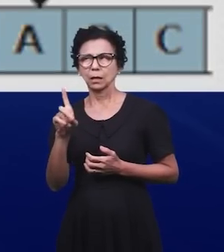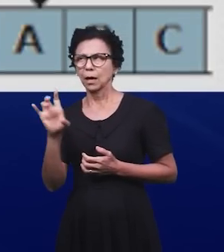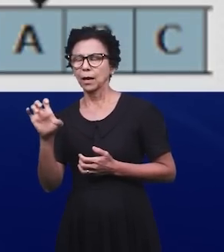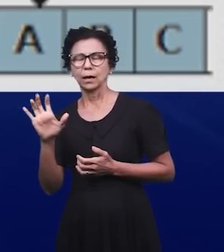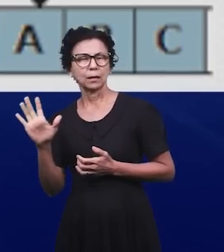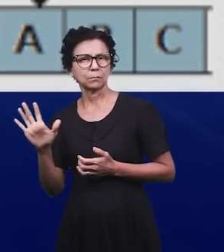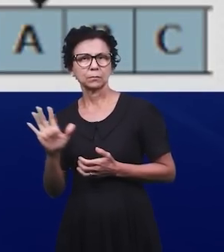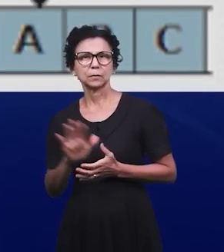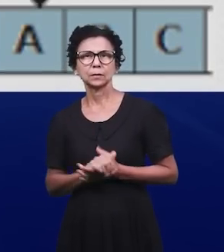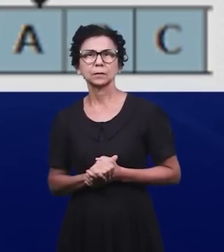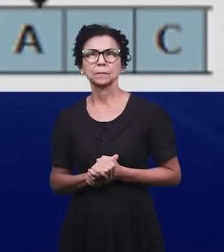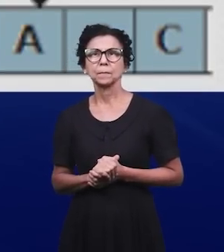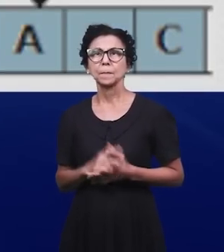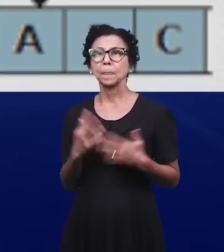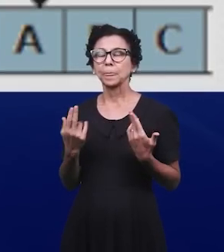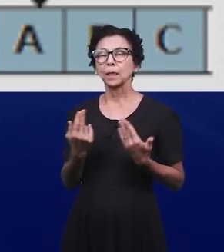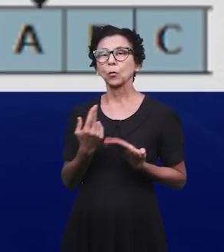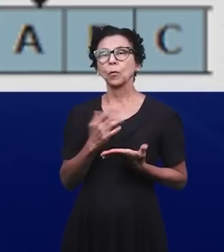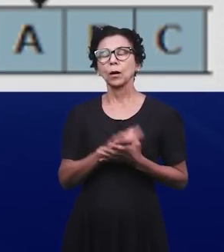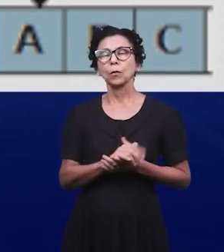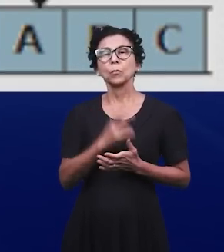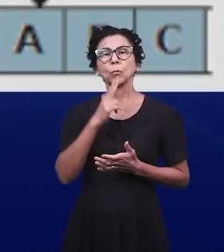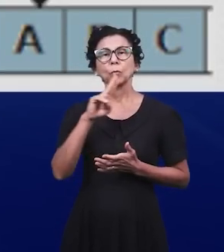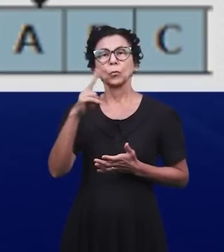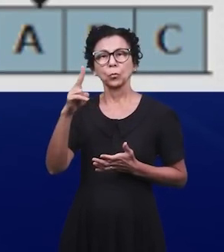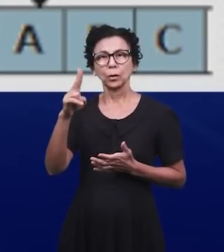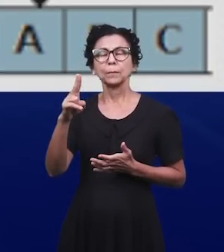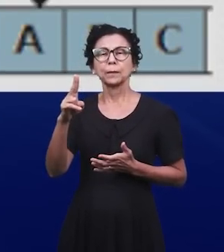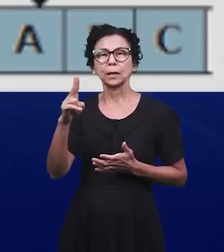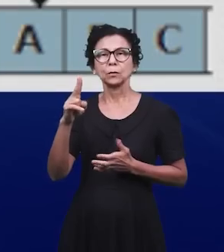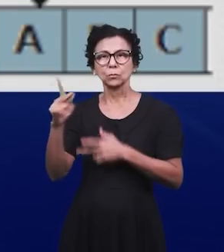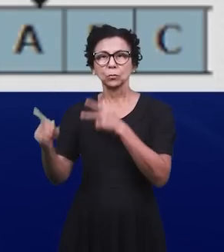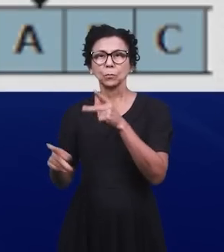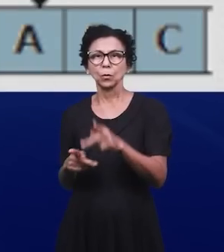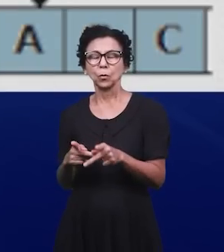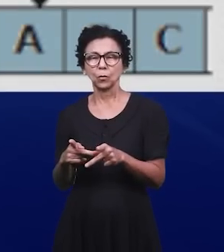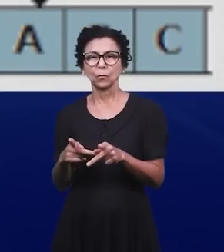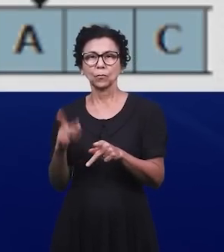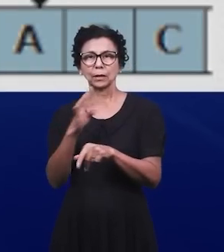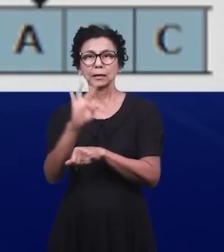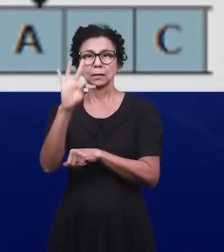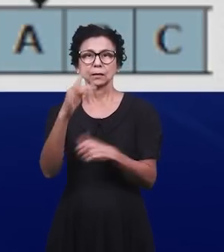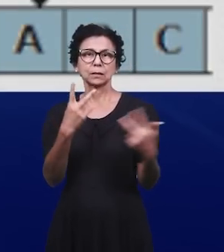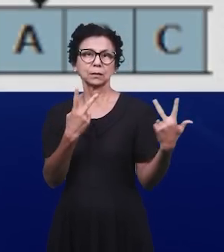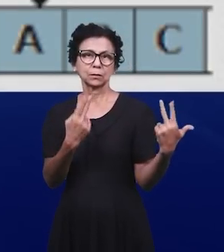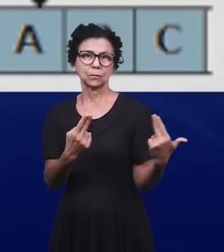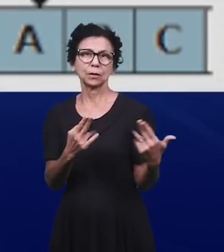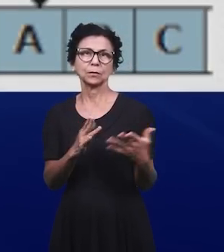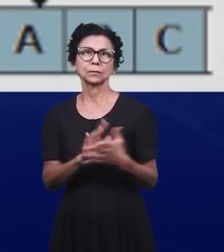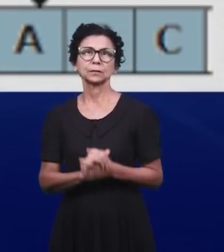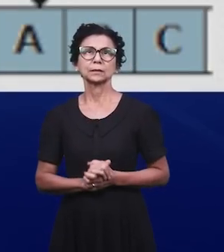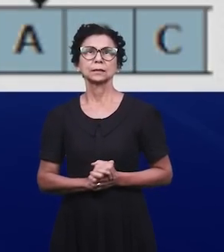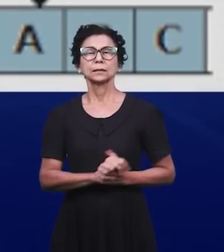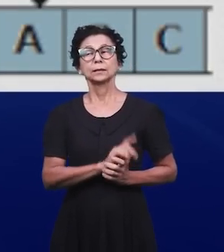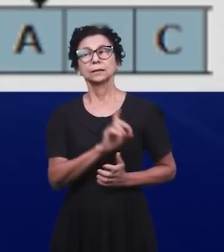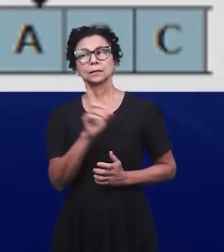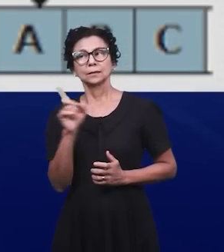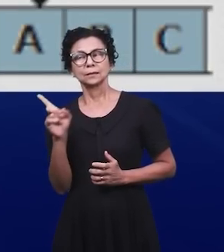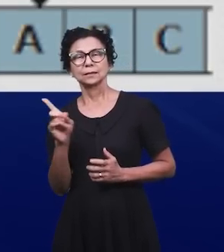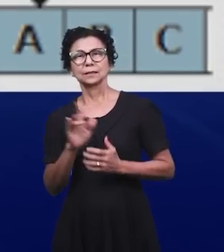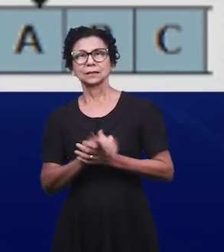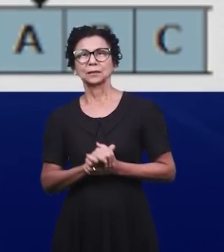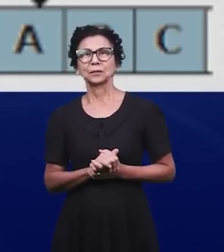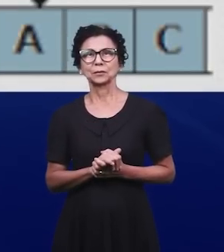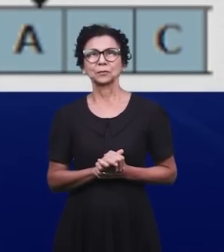Trocar as letras. Exatamente, a substituição. Então, assim, a mesma técnica. No lugar de uma letra, você faz um deslocamento, 3 letras